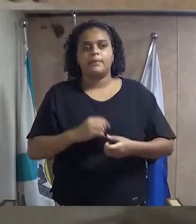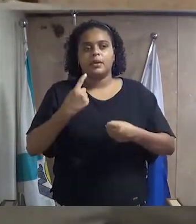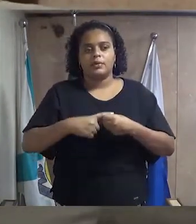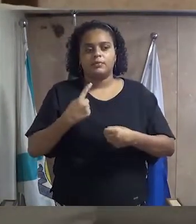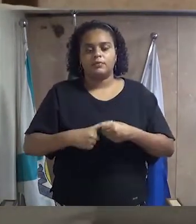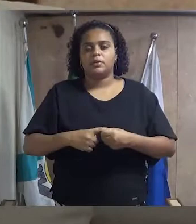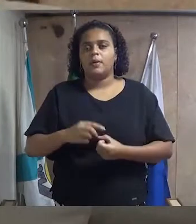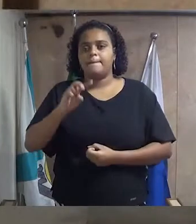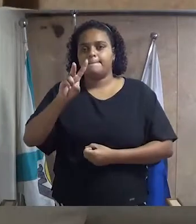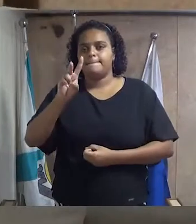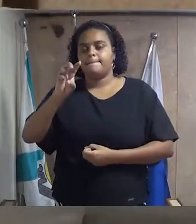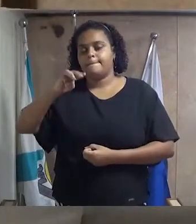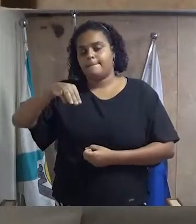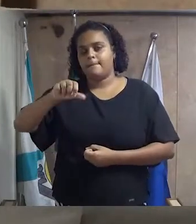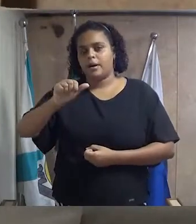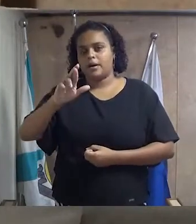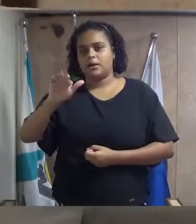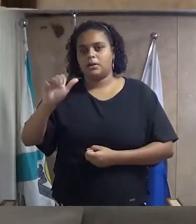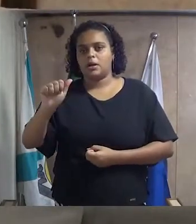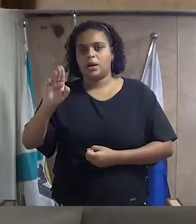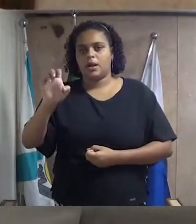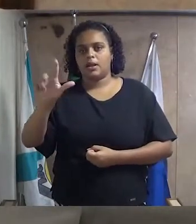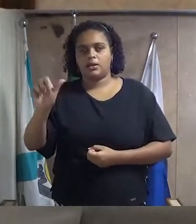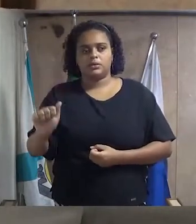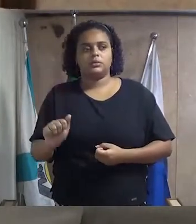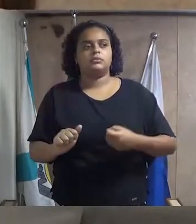Vila Maria Helena, segundo distrito.